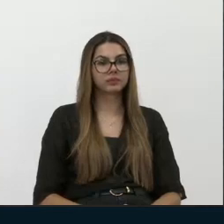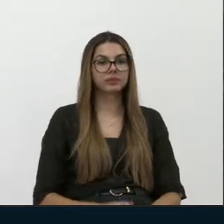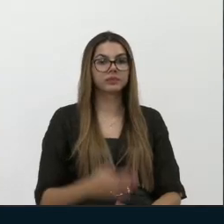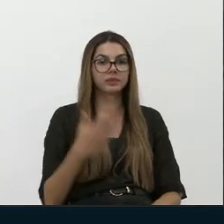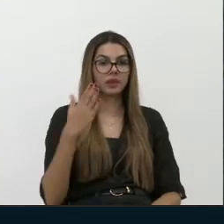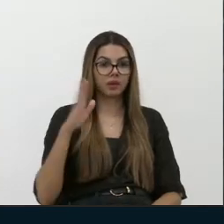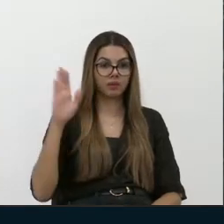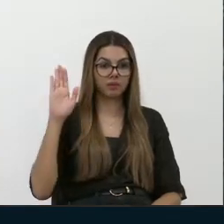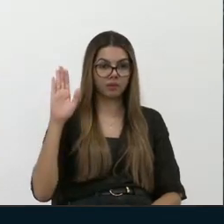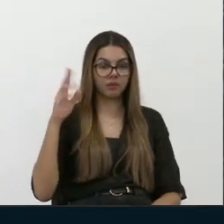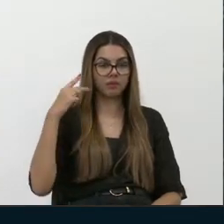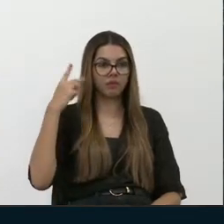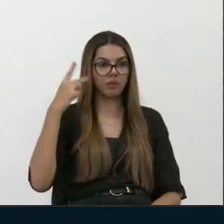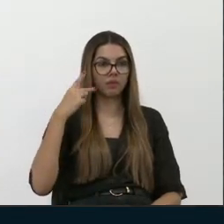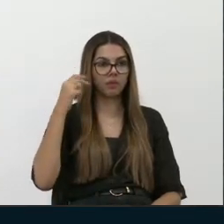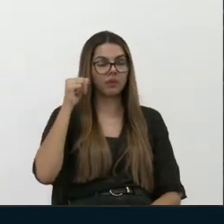vereadora